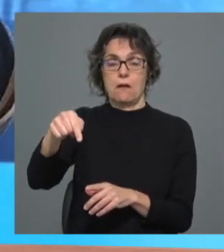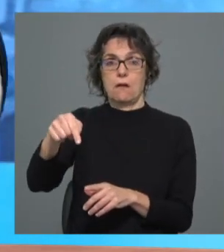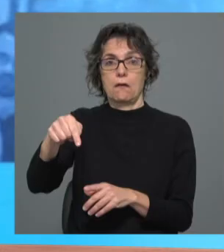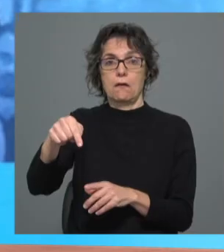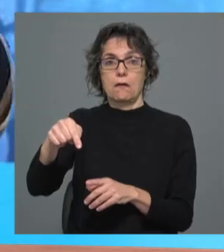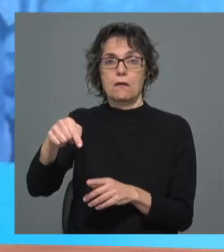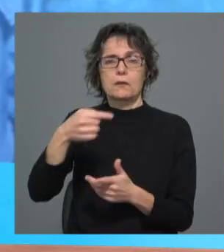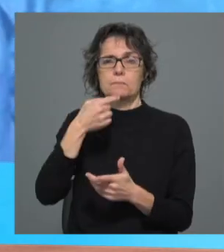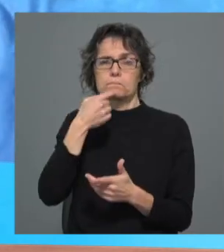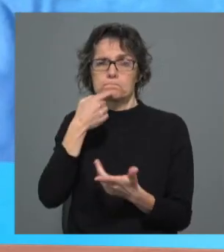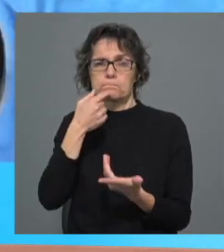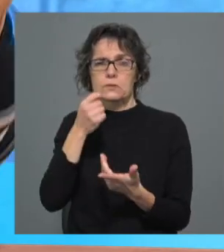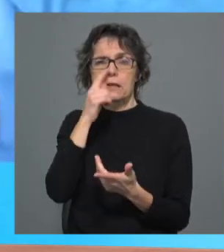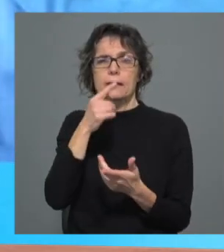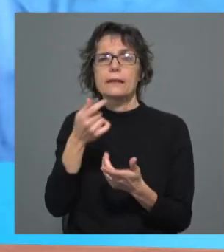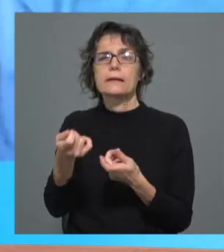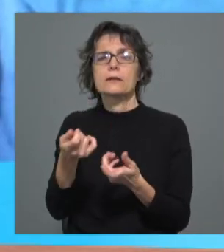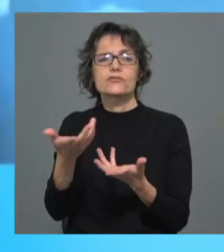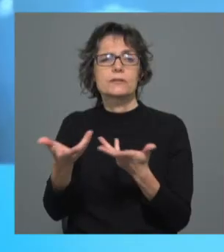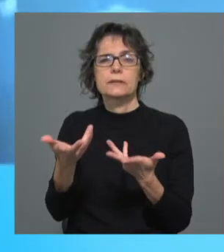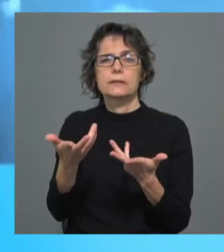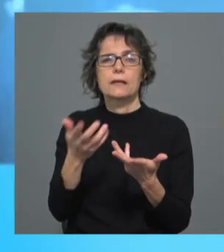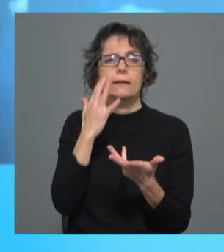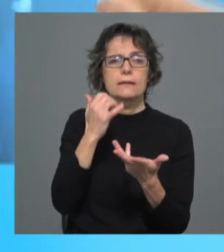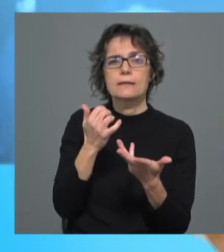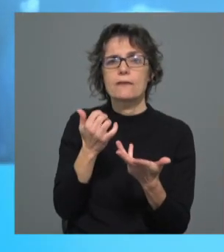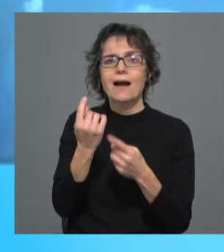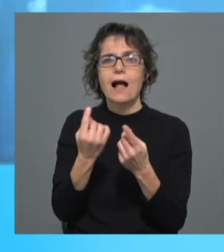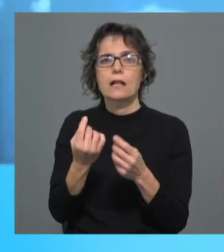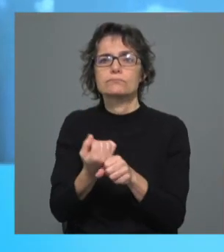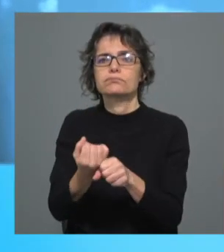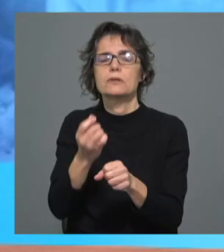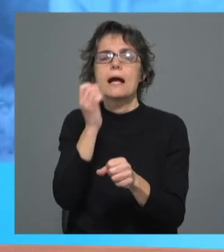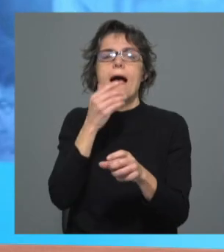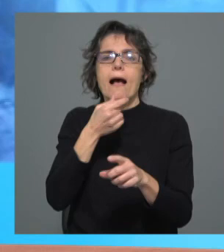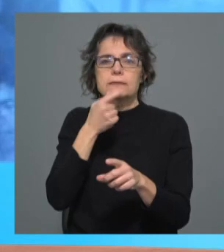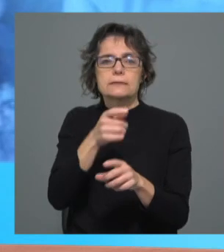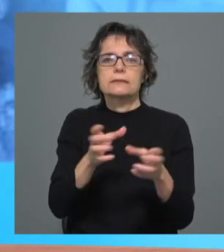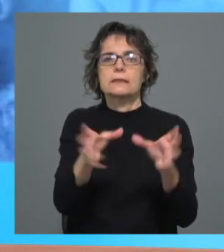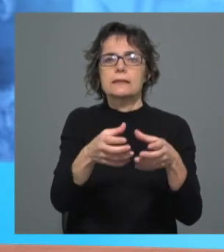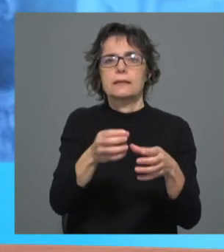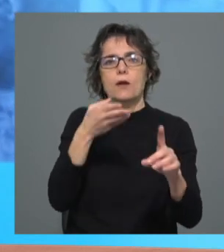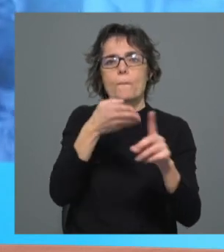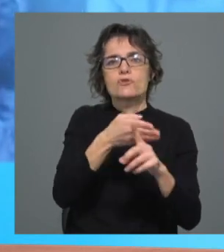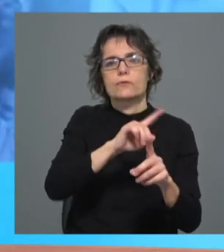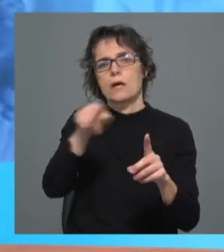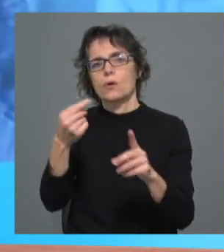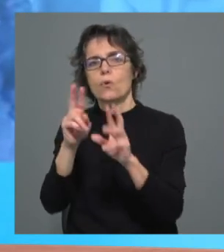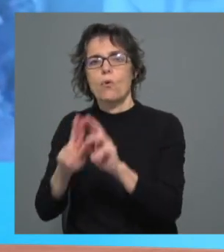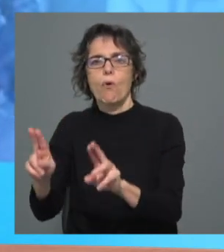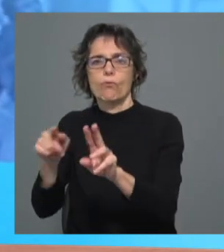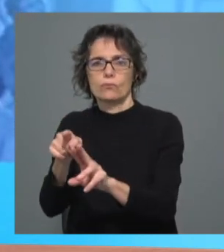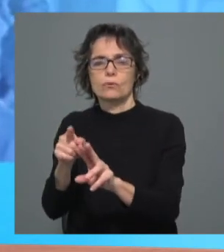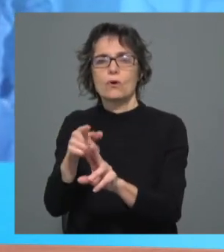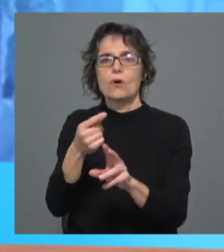era liderado pelos missionários e pela ONU. Portanto, os voos internos eram feitos pelo Programa